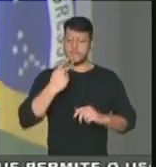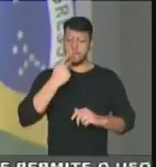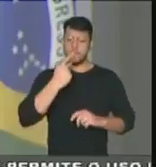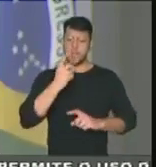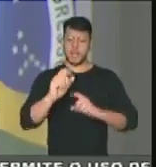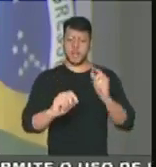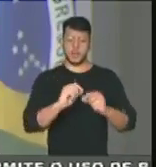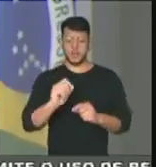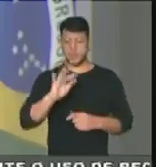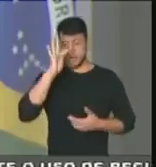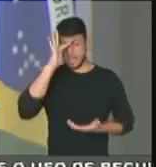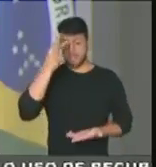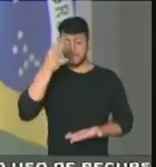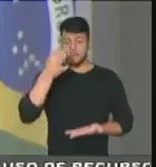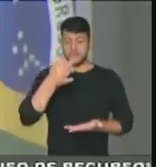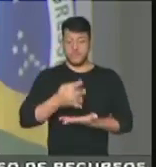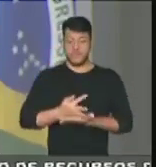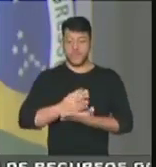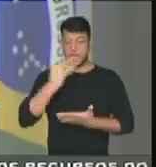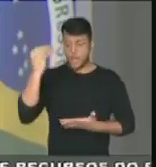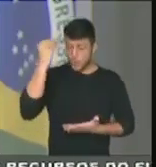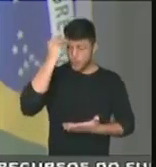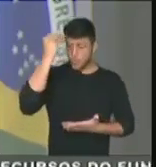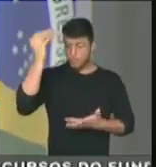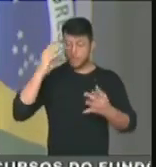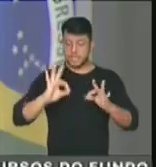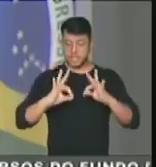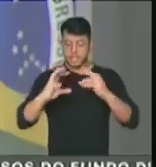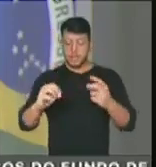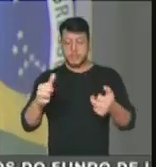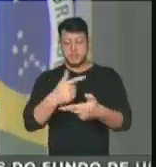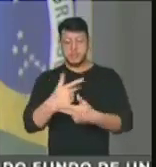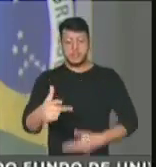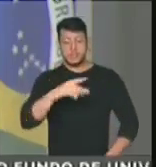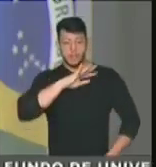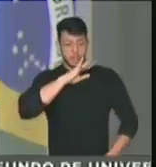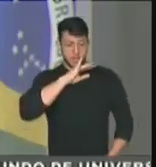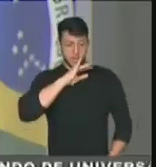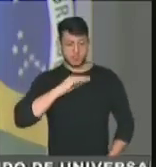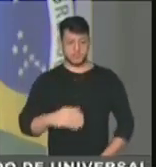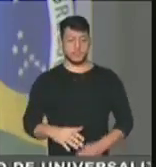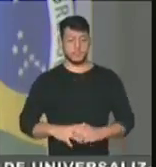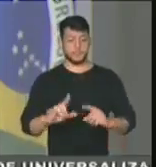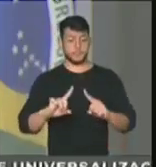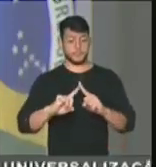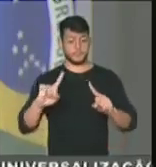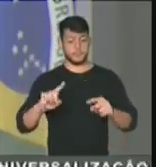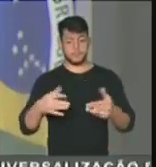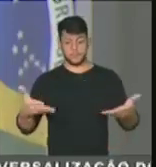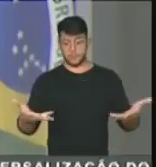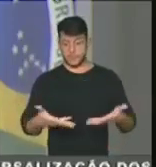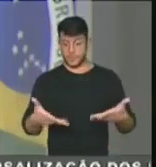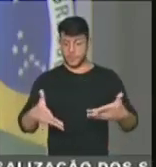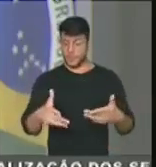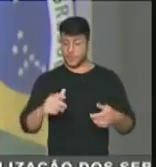todas as misérias do mundo agora eles ultrapassaram